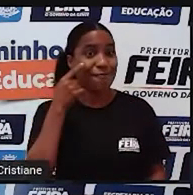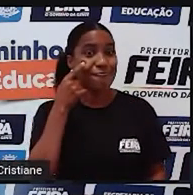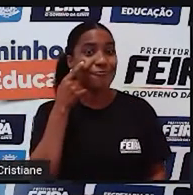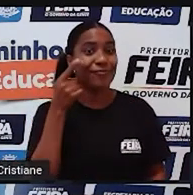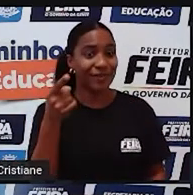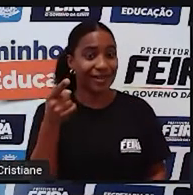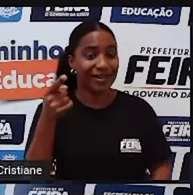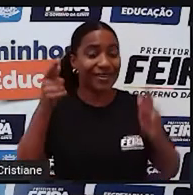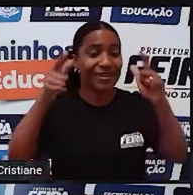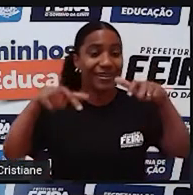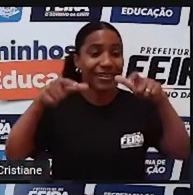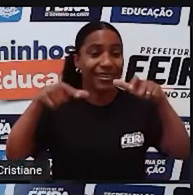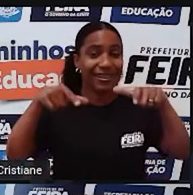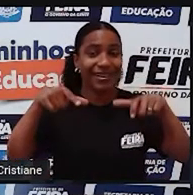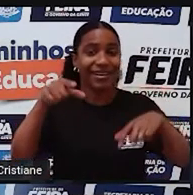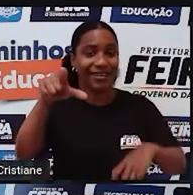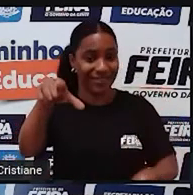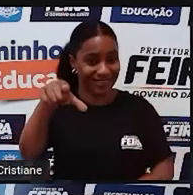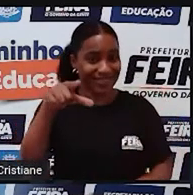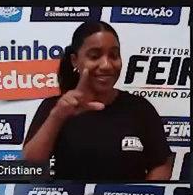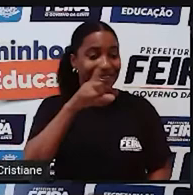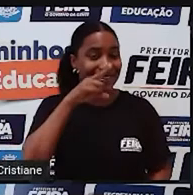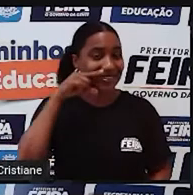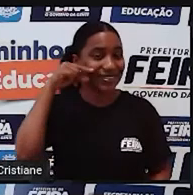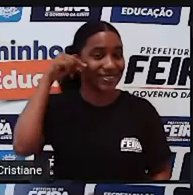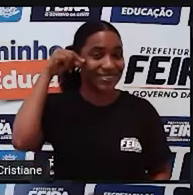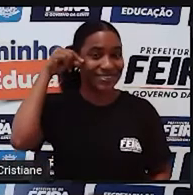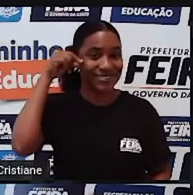Zelândia. Observe que nós